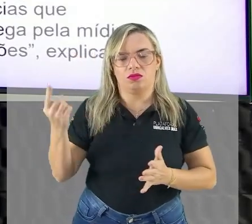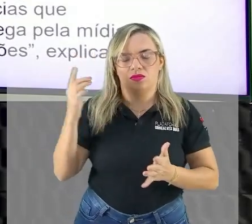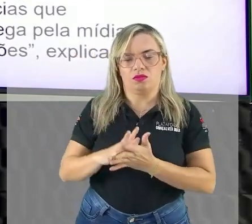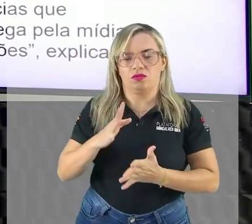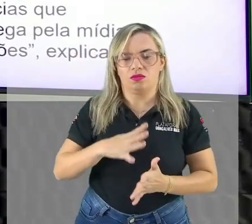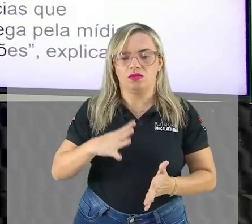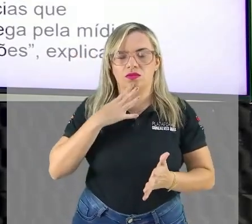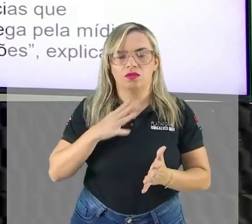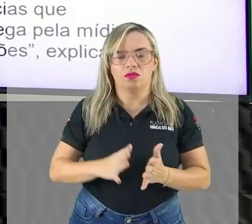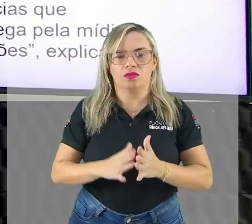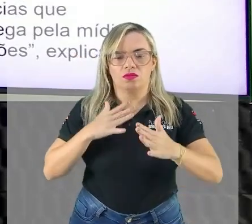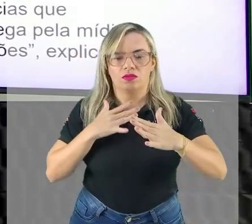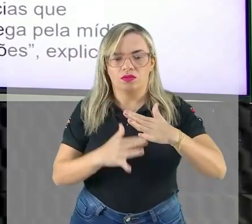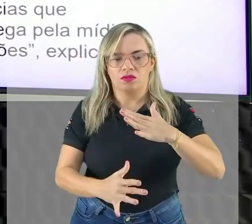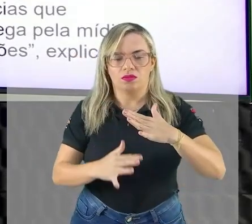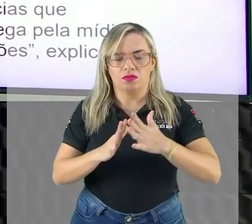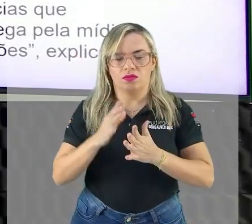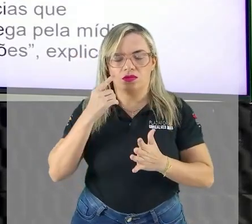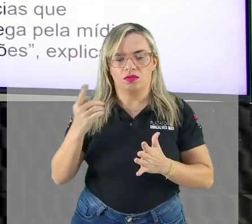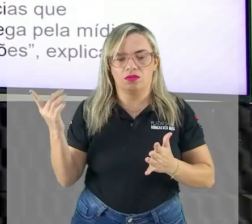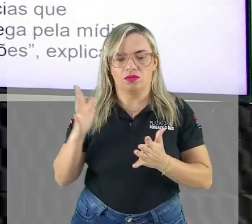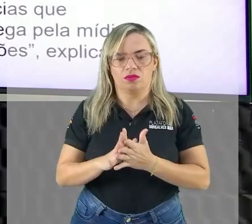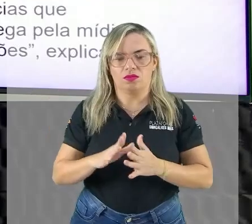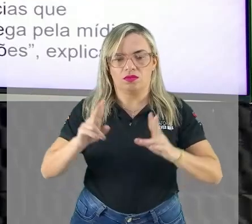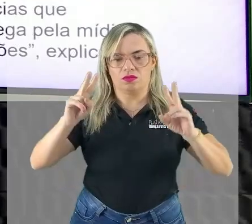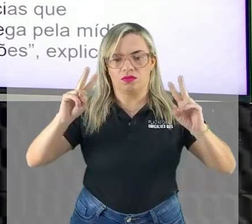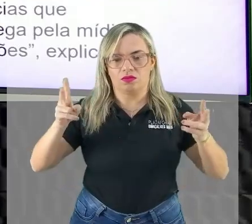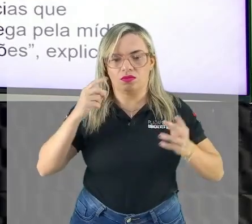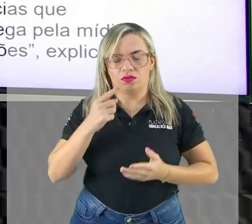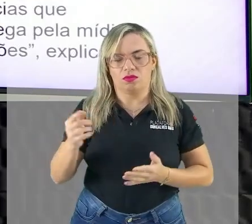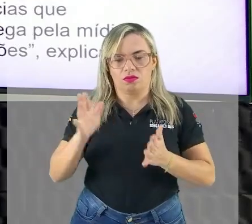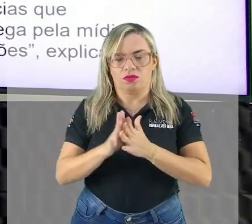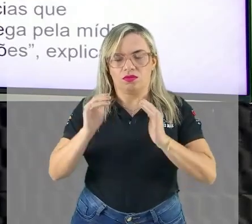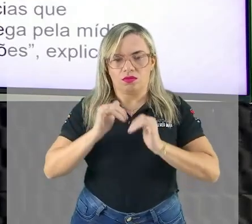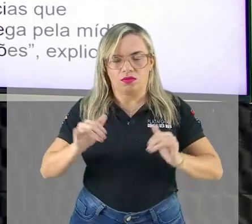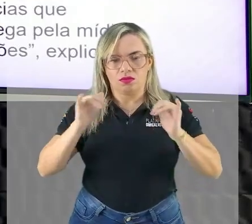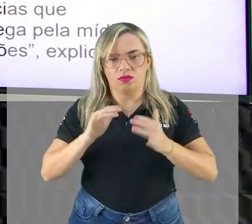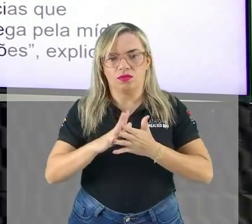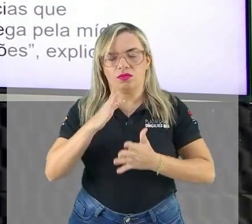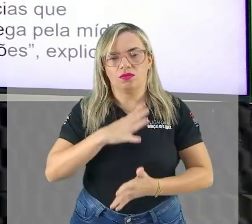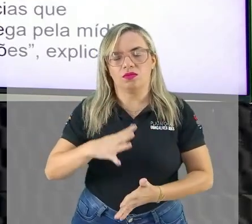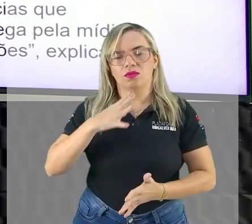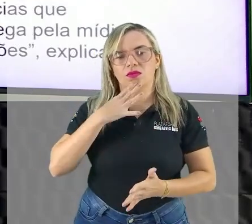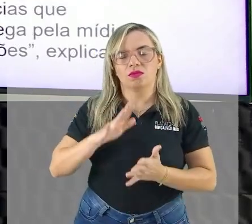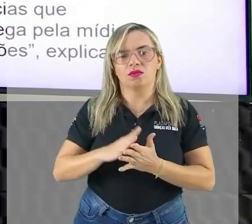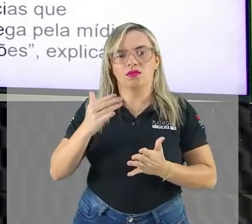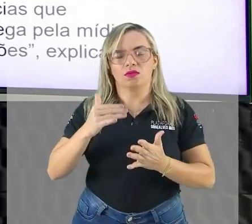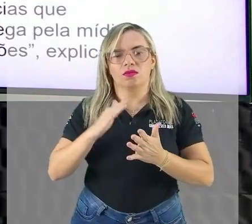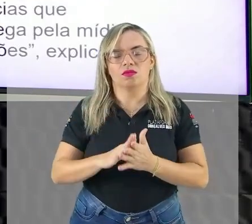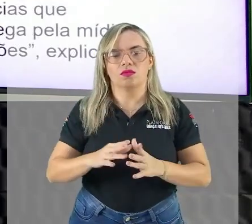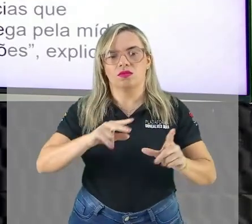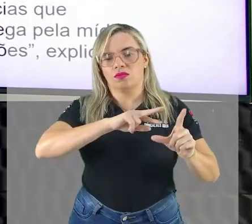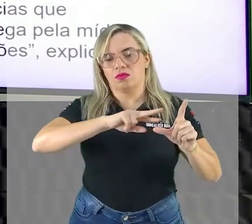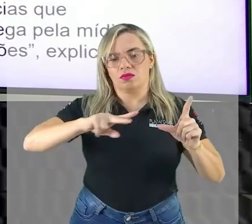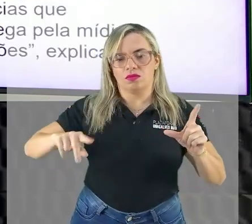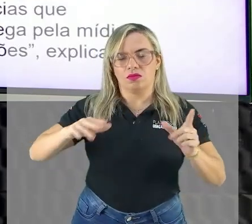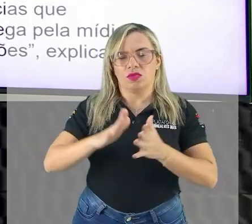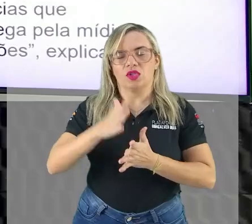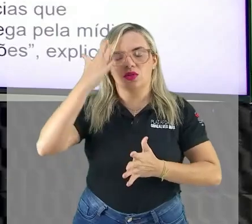dos imigrantes. E aí ela pontua que muitas dessas informações a gente vai conhecer, vai chegar para a gente por meio da